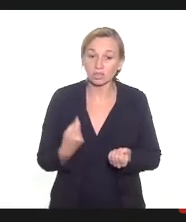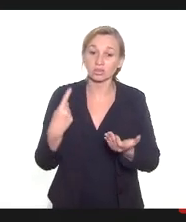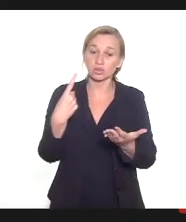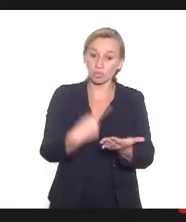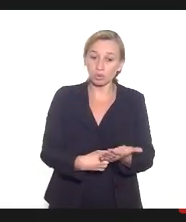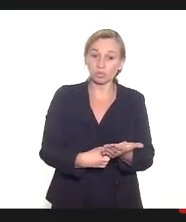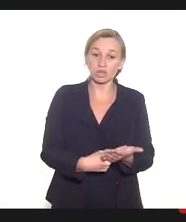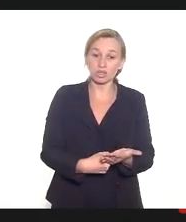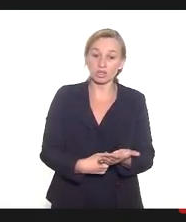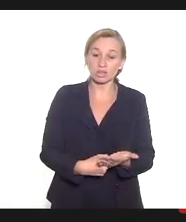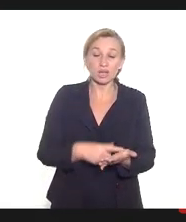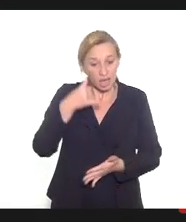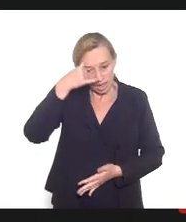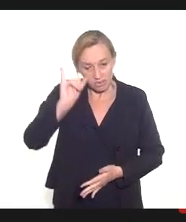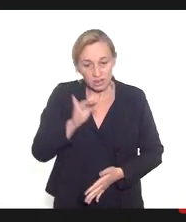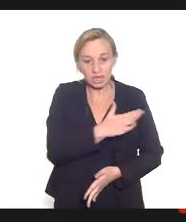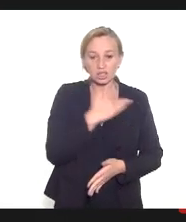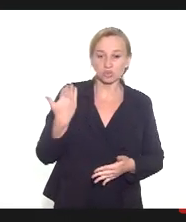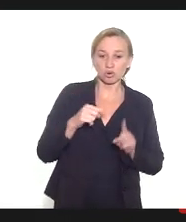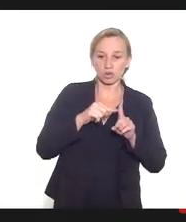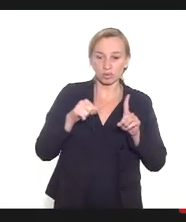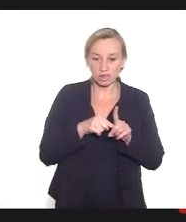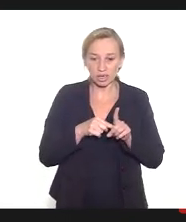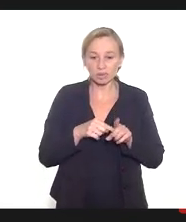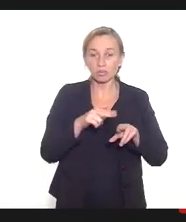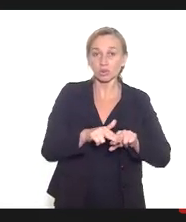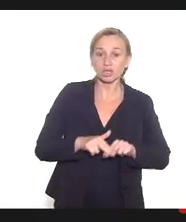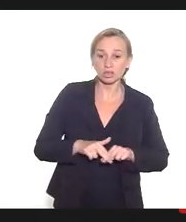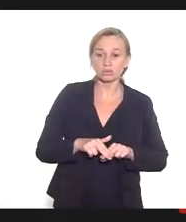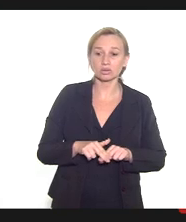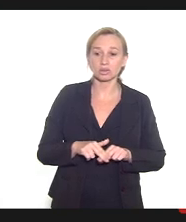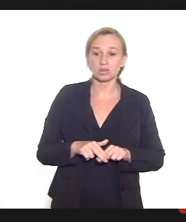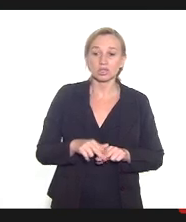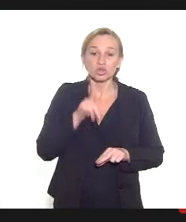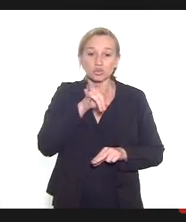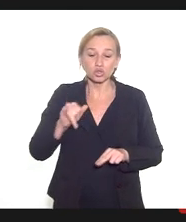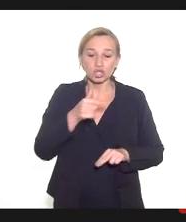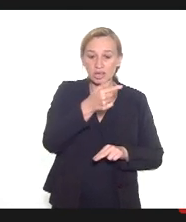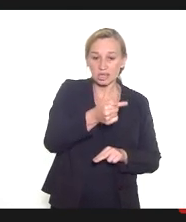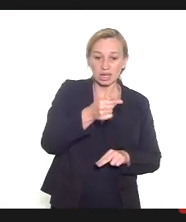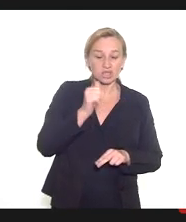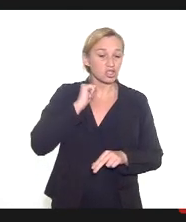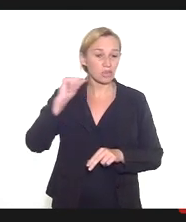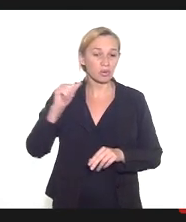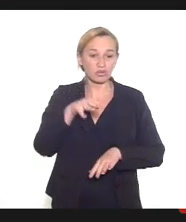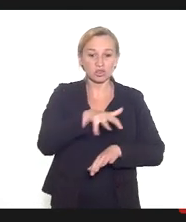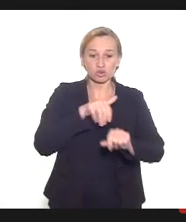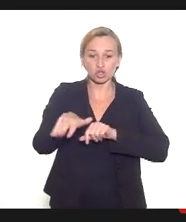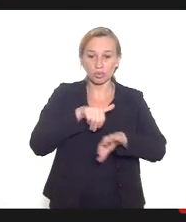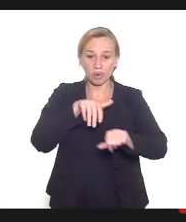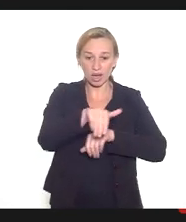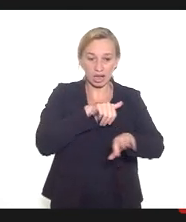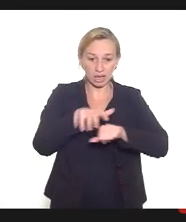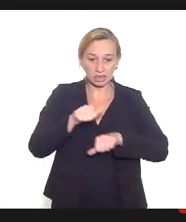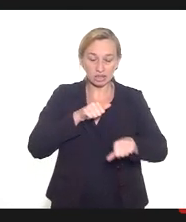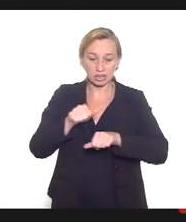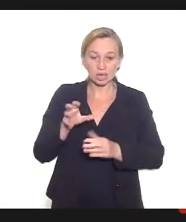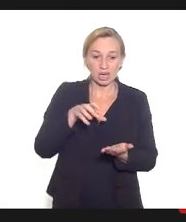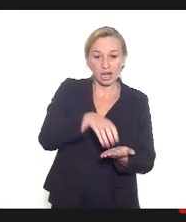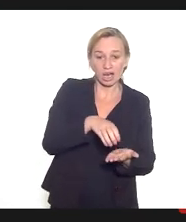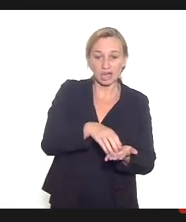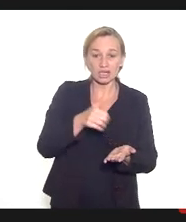de evitar as mortes maternas e foi por isso que no dia sete de abril a gente fez um chamado nós a rede